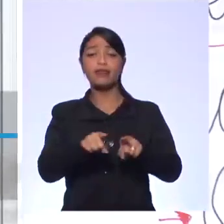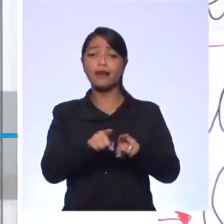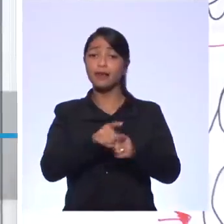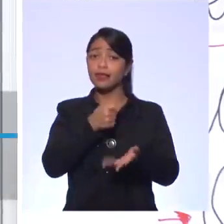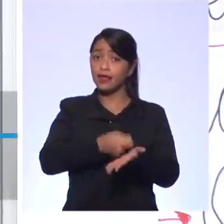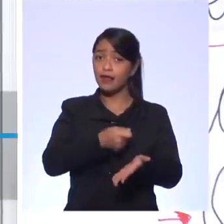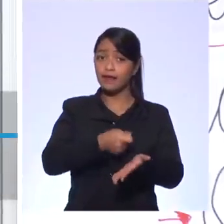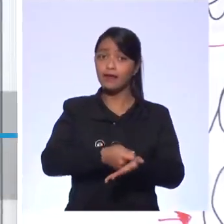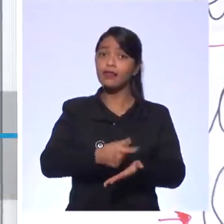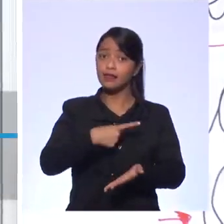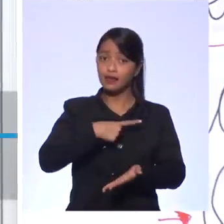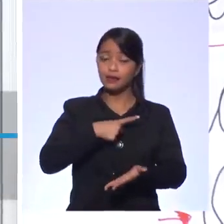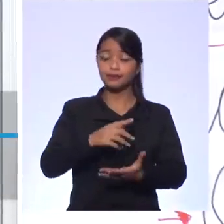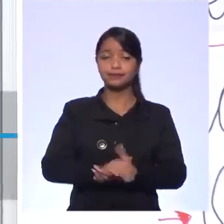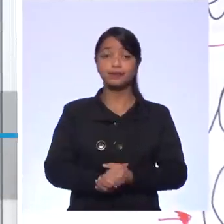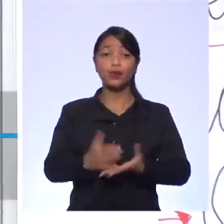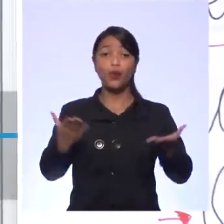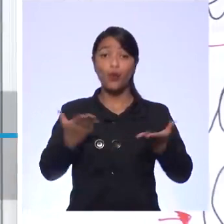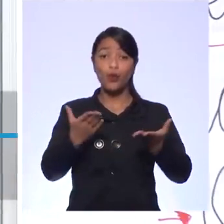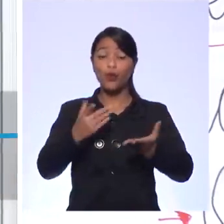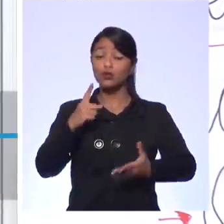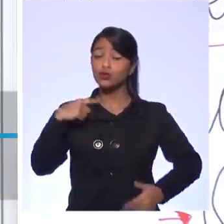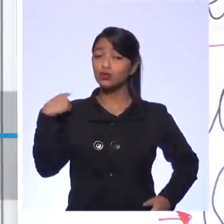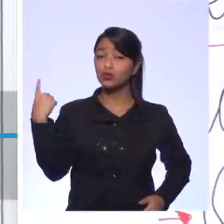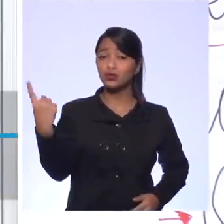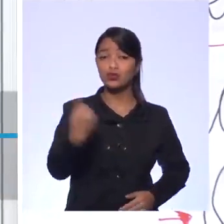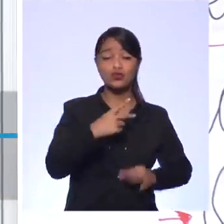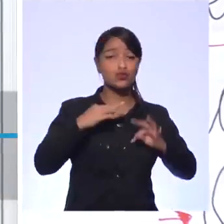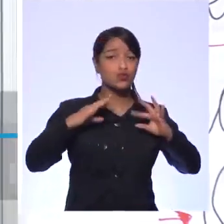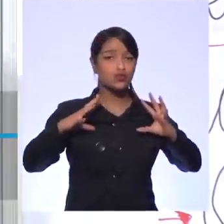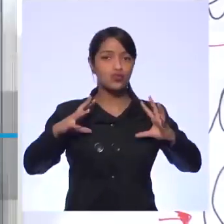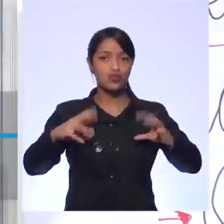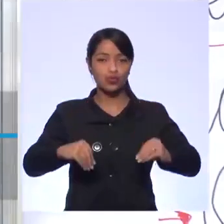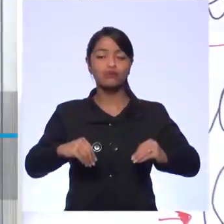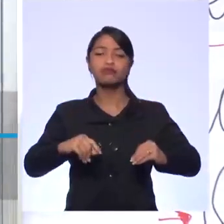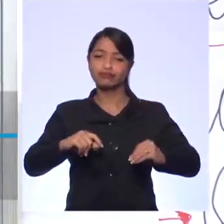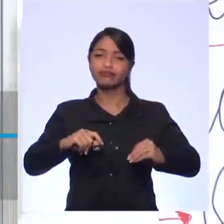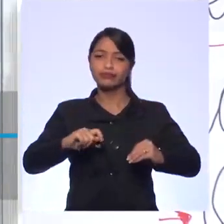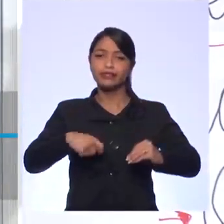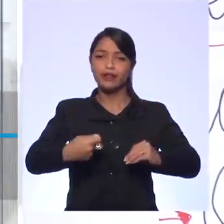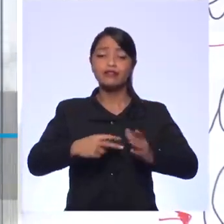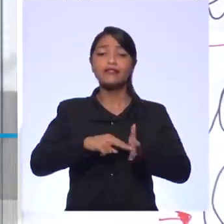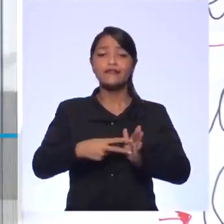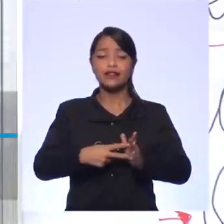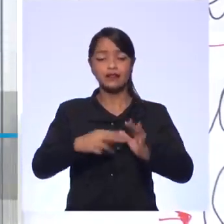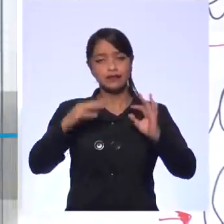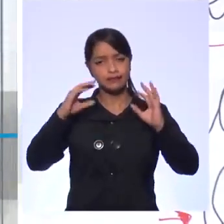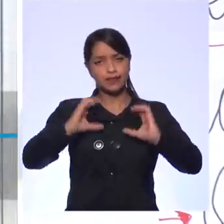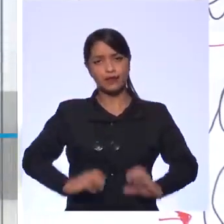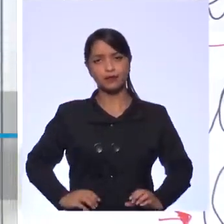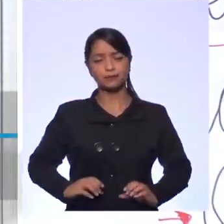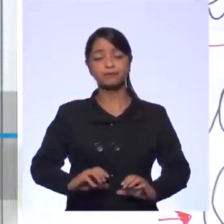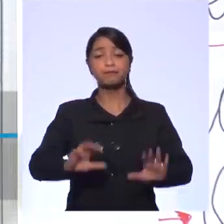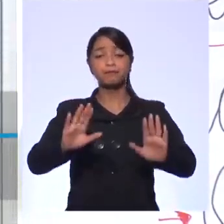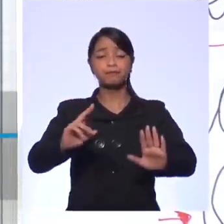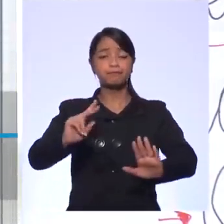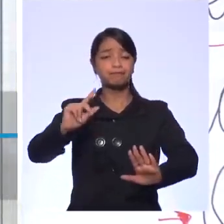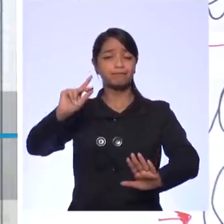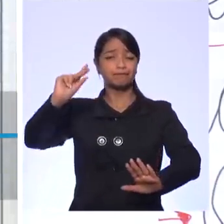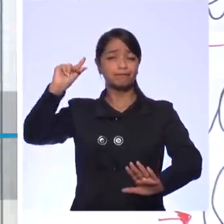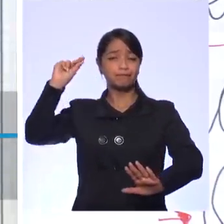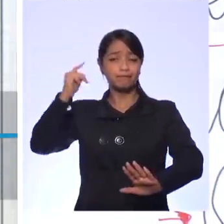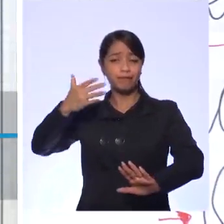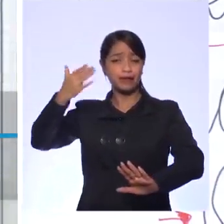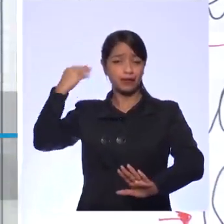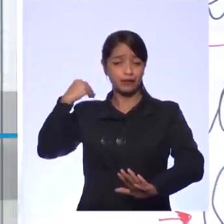nós somos considerados cidadãos, certo? Mas lá no período antigo, que nós estamos estudando a